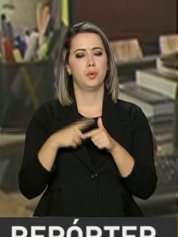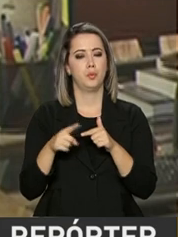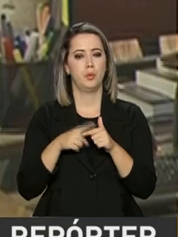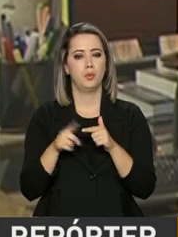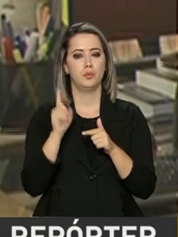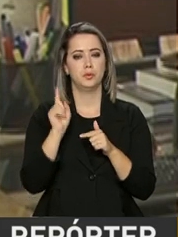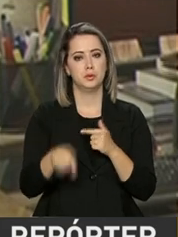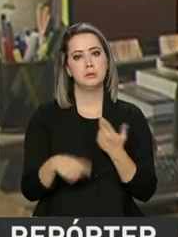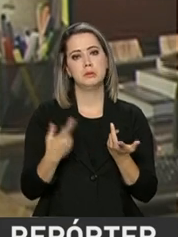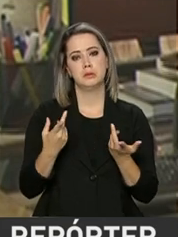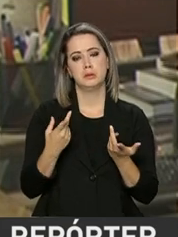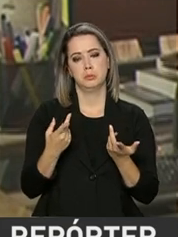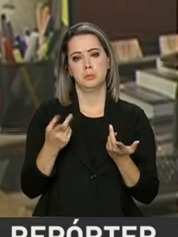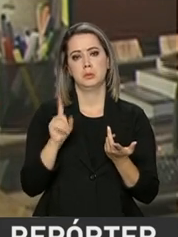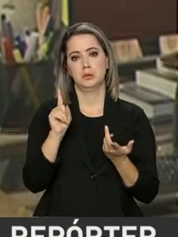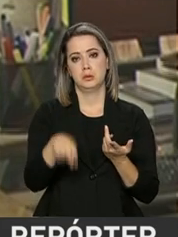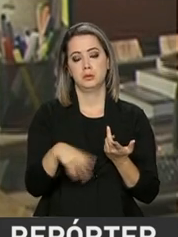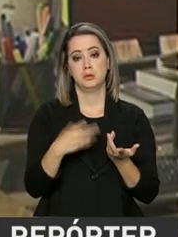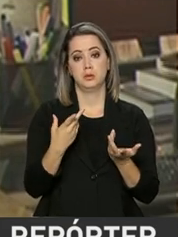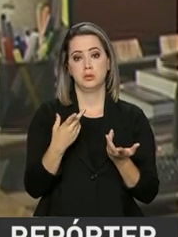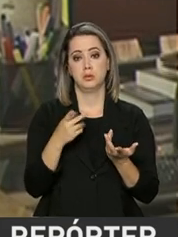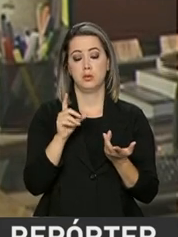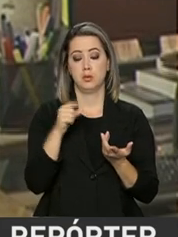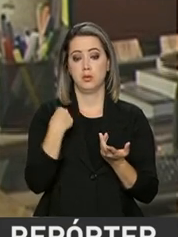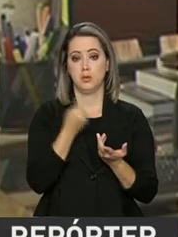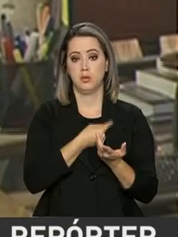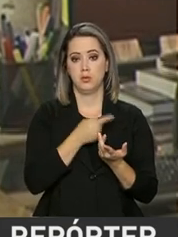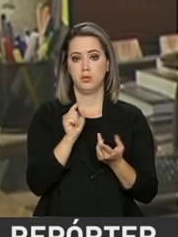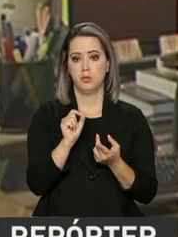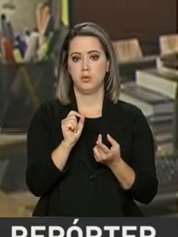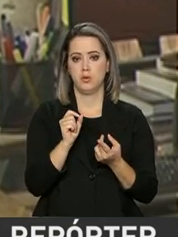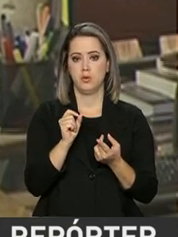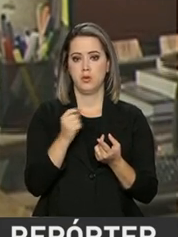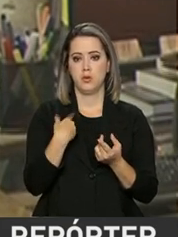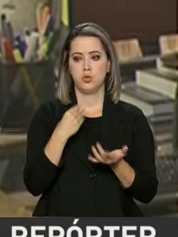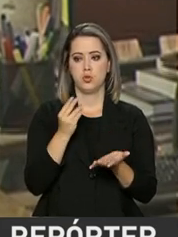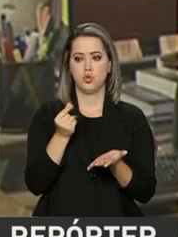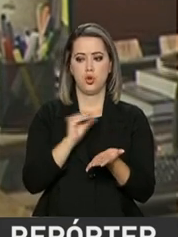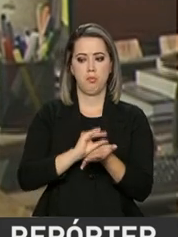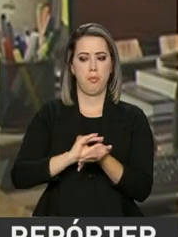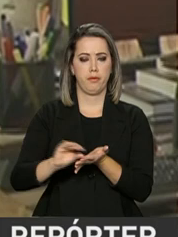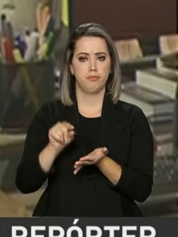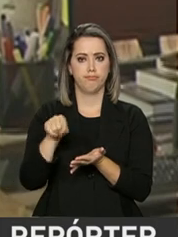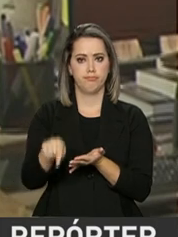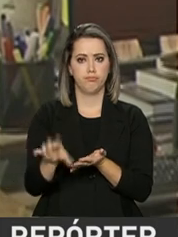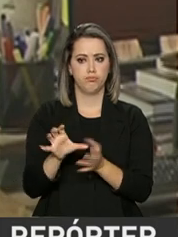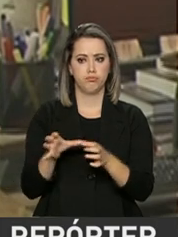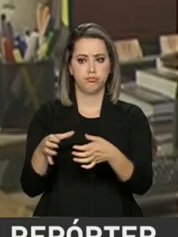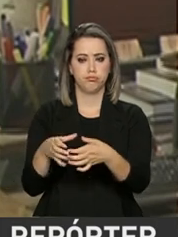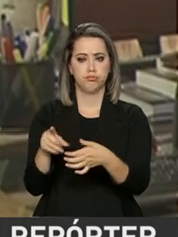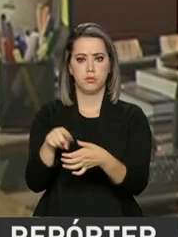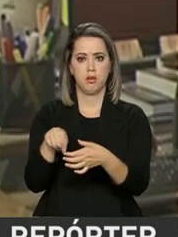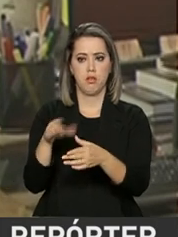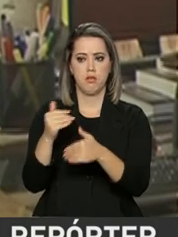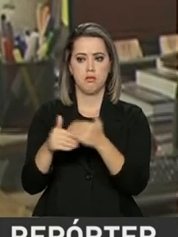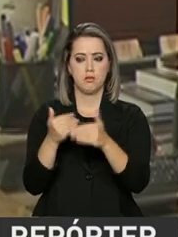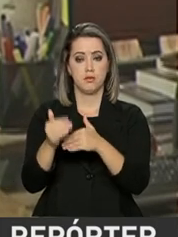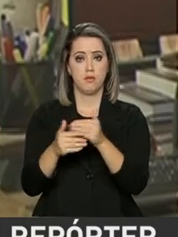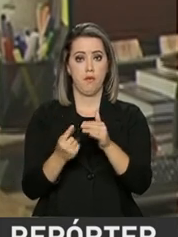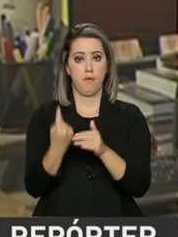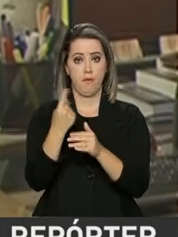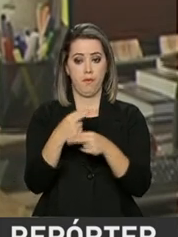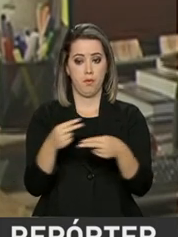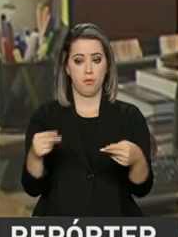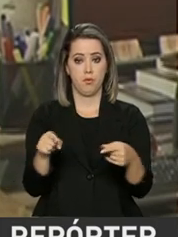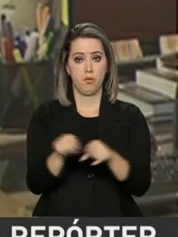sendo uma solução quase que customizada para esse cliente. Então, através de um investimento, a gente consegue desenvolver um produto